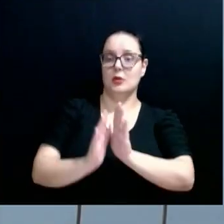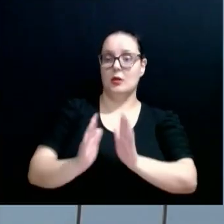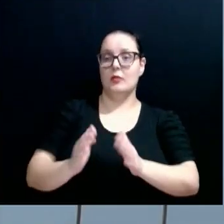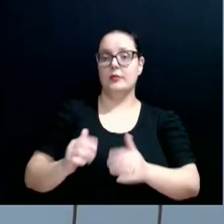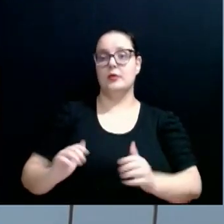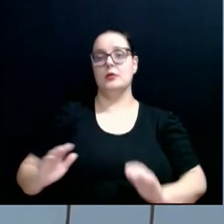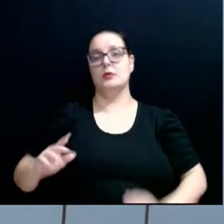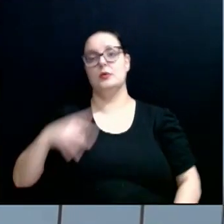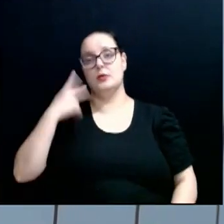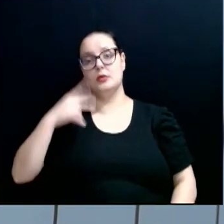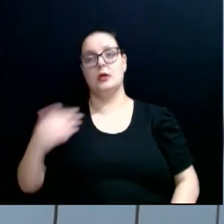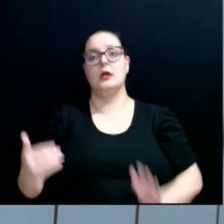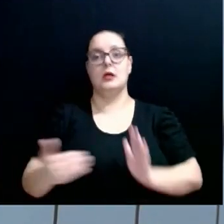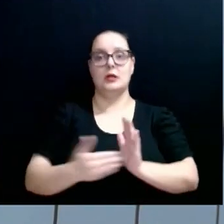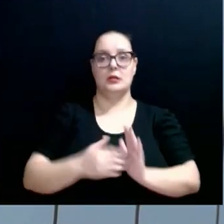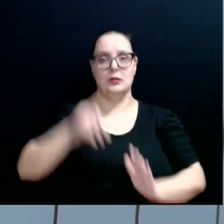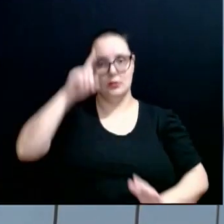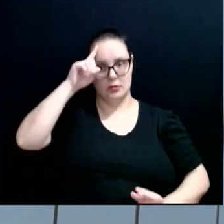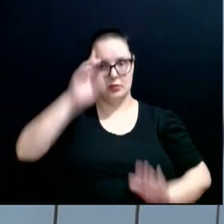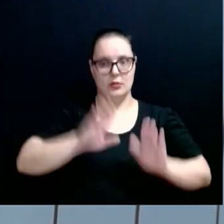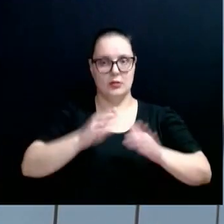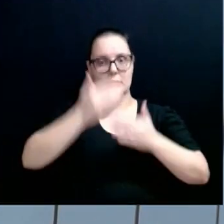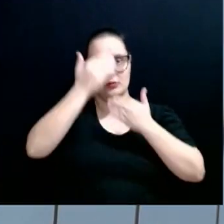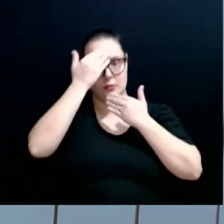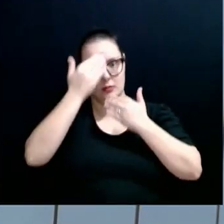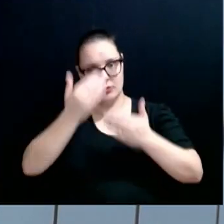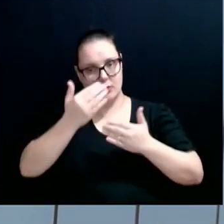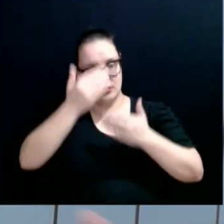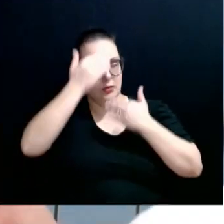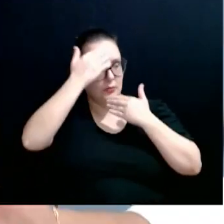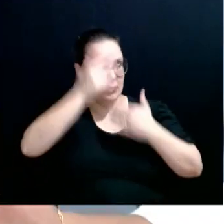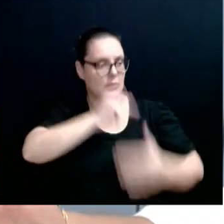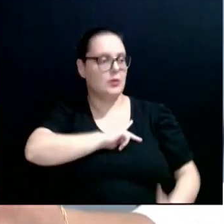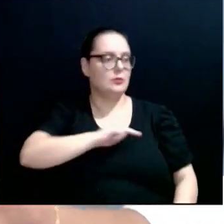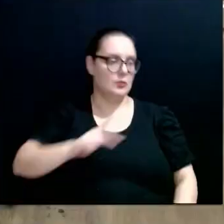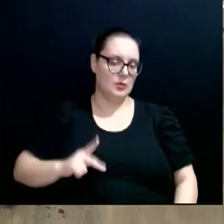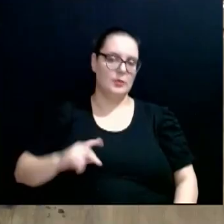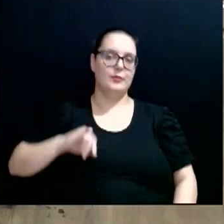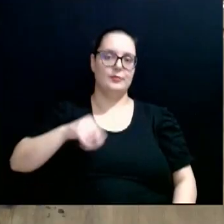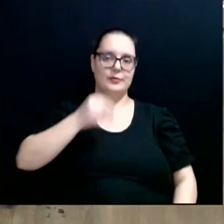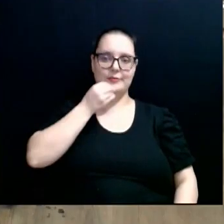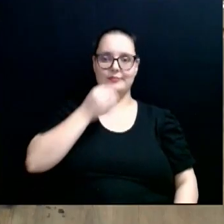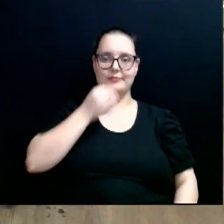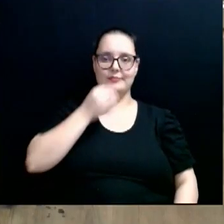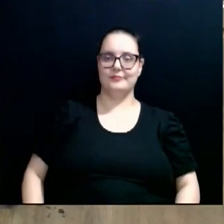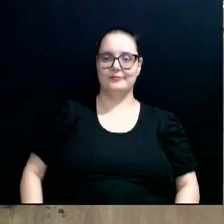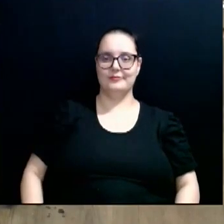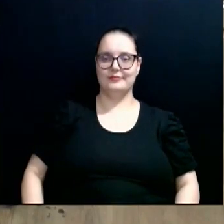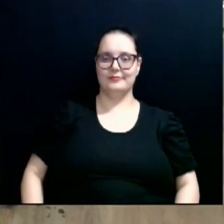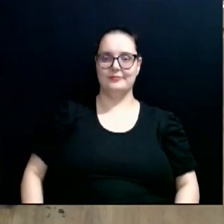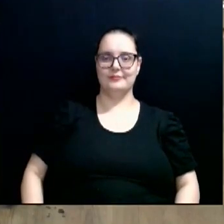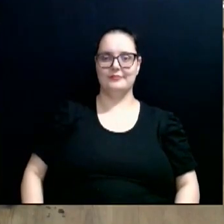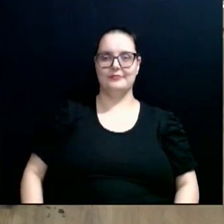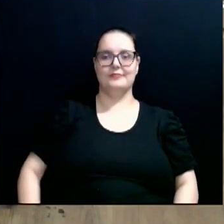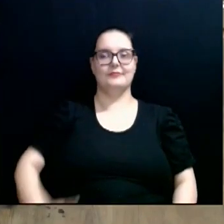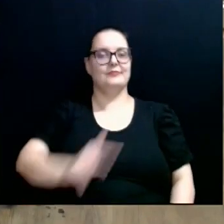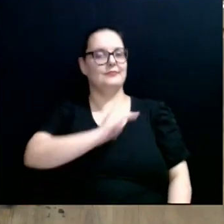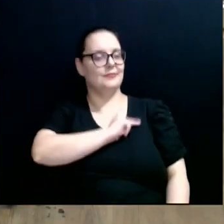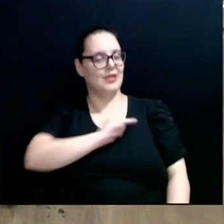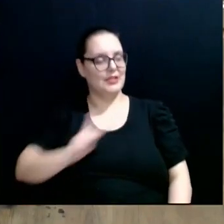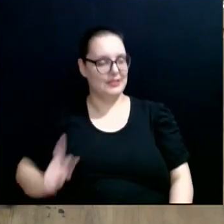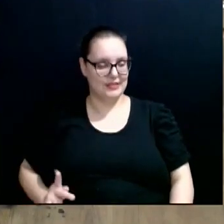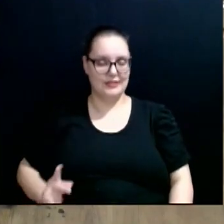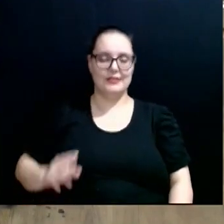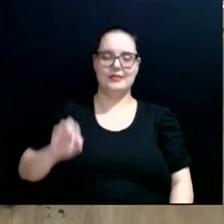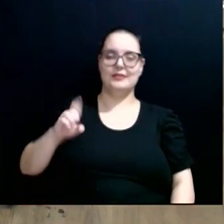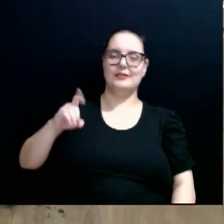licitação. Então, nosso muito obrigado, presidente, pela oportunidade. Presidente da INDEC, Vinícius